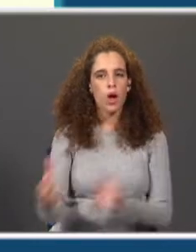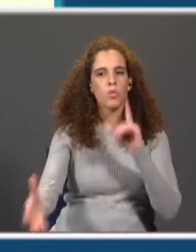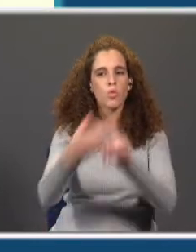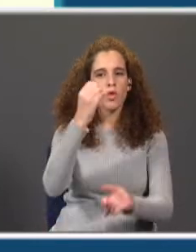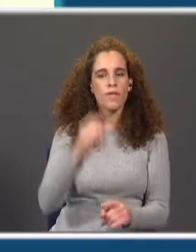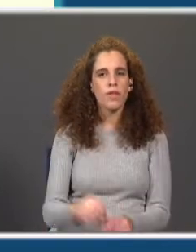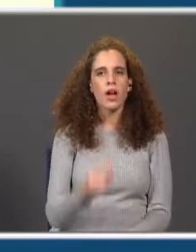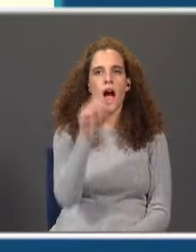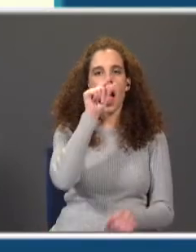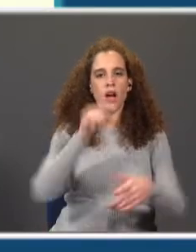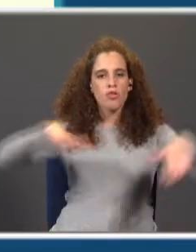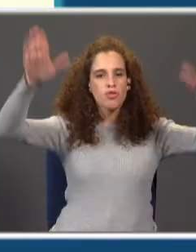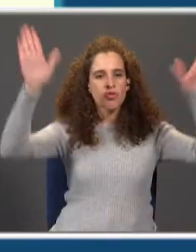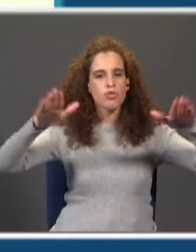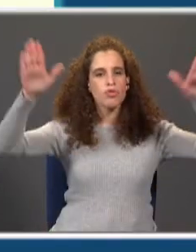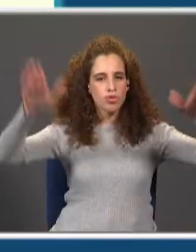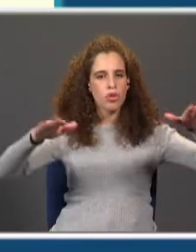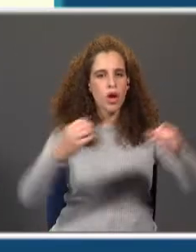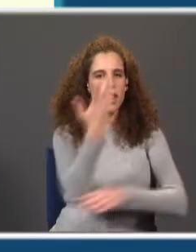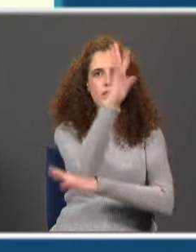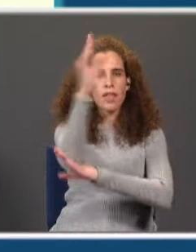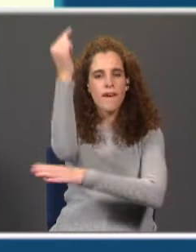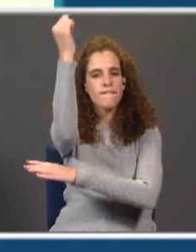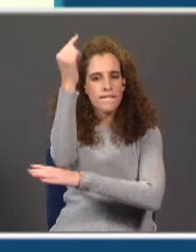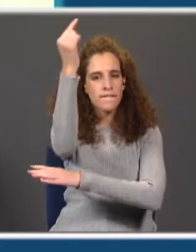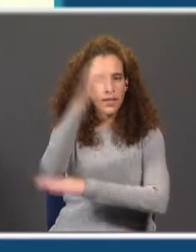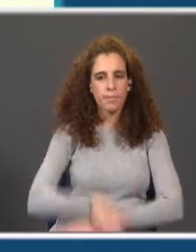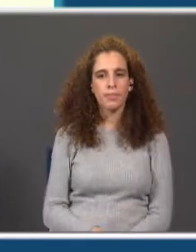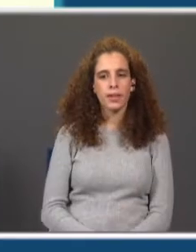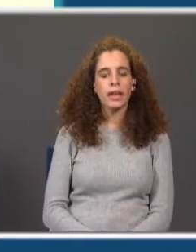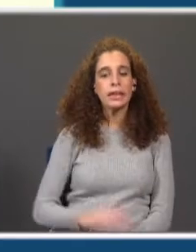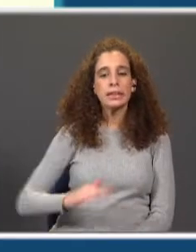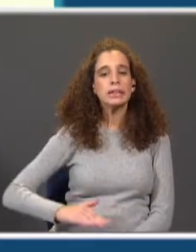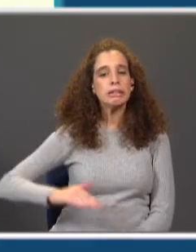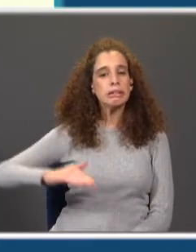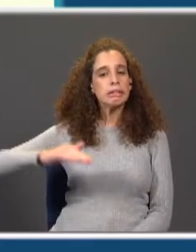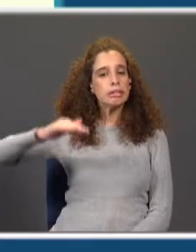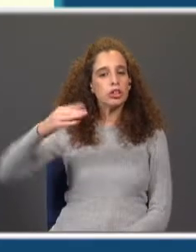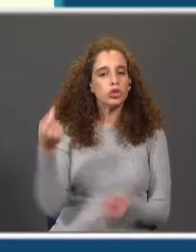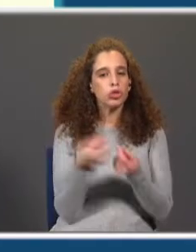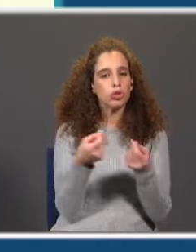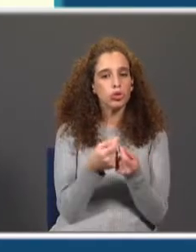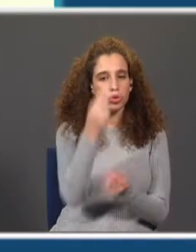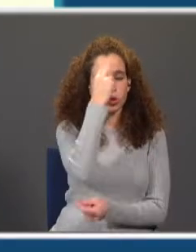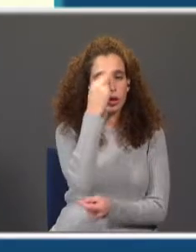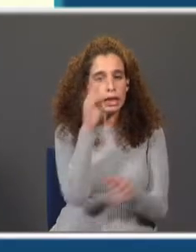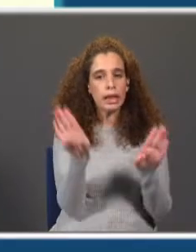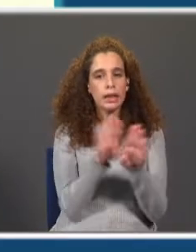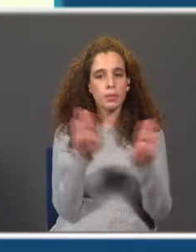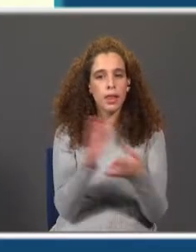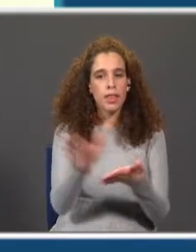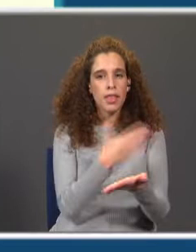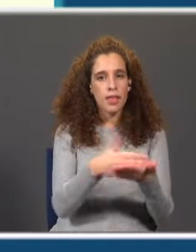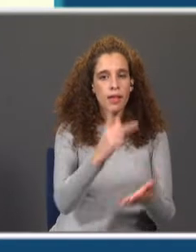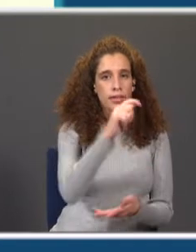e afogava os pavões no lago sob os álamos. Cresci junto ao castelito das portas que nos separava da